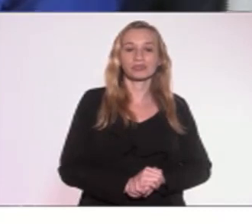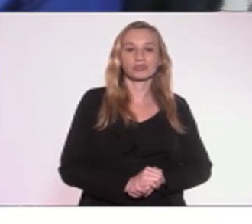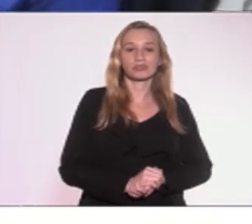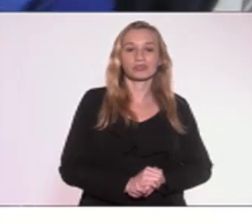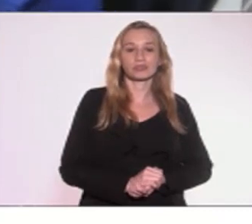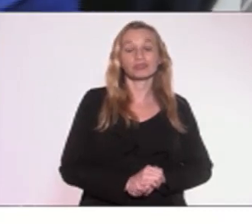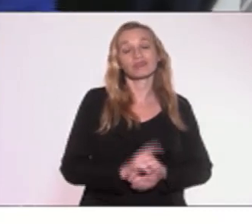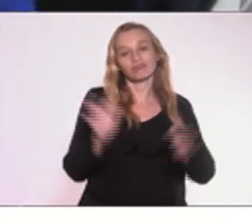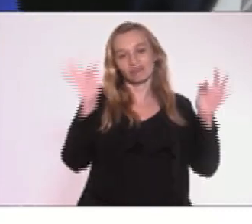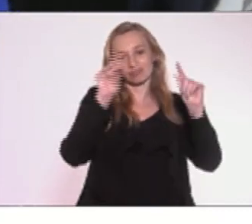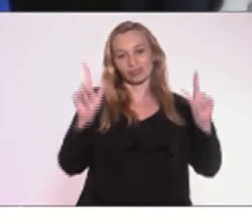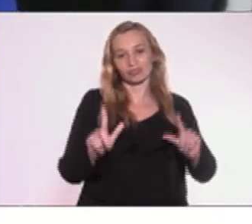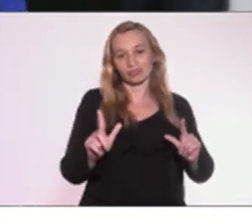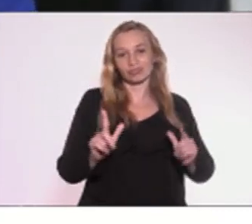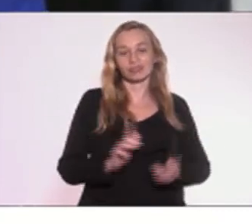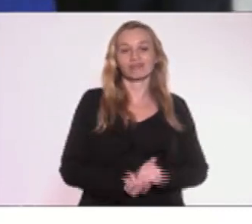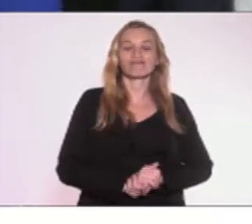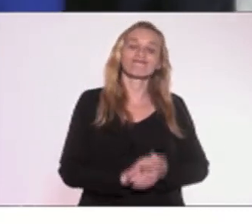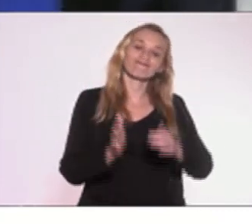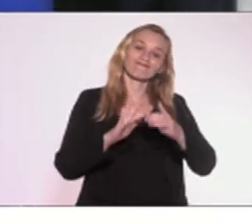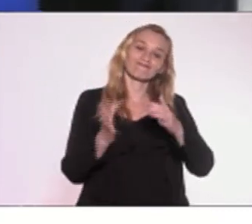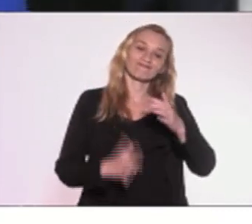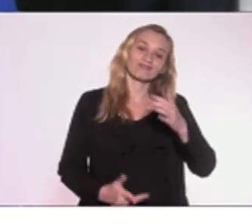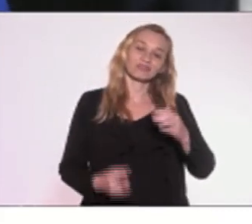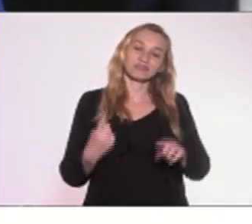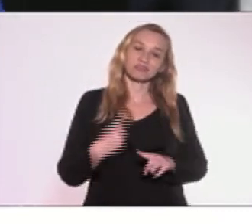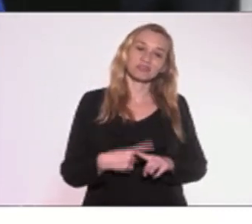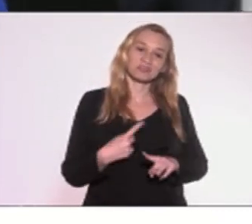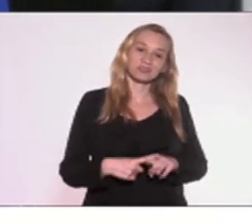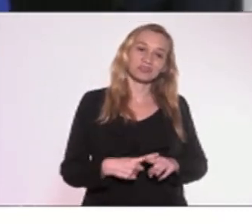Eu estou muito feliz com essa solenidade, porque